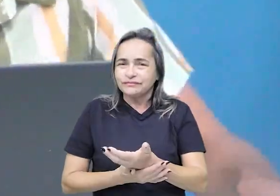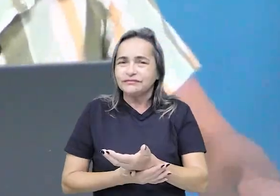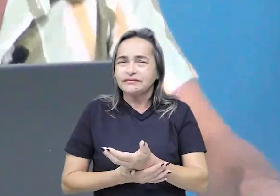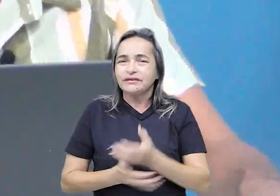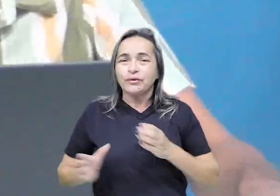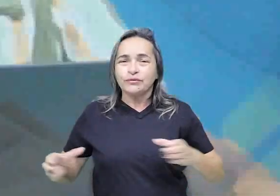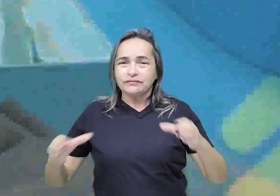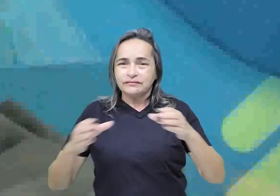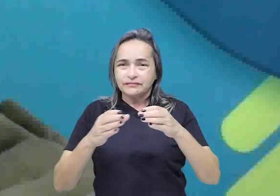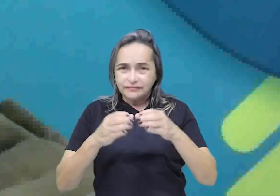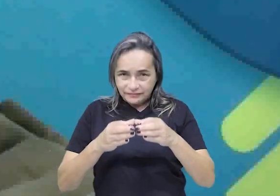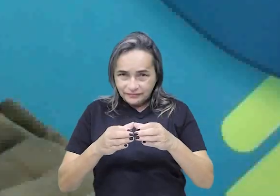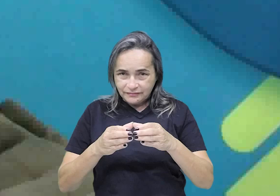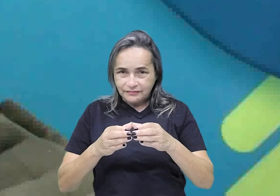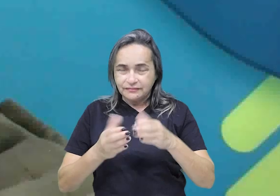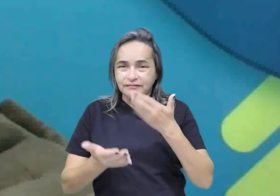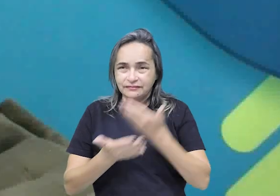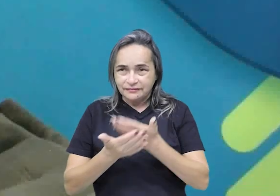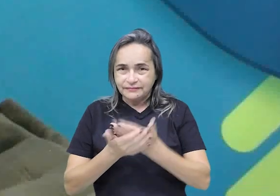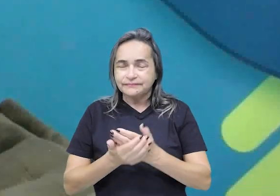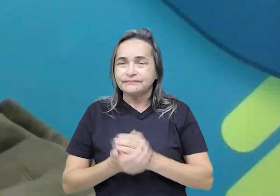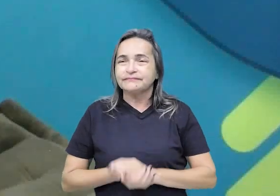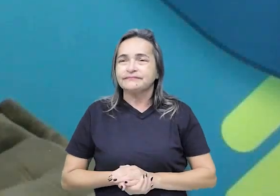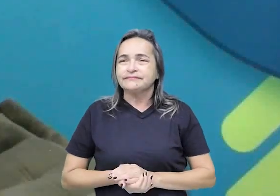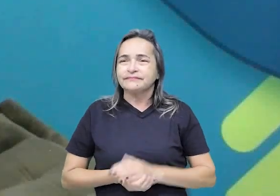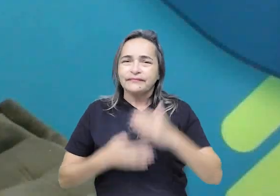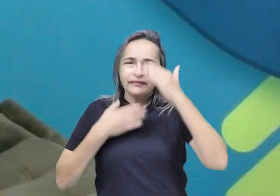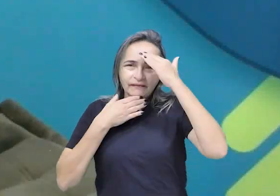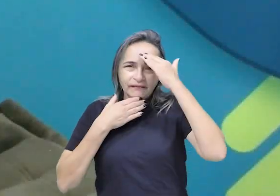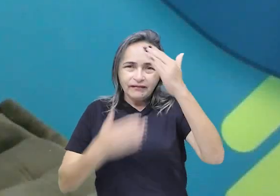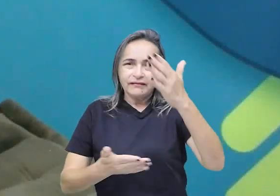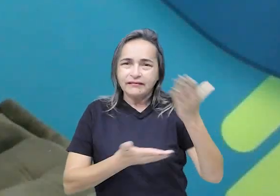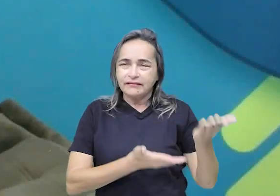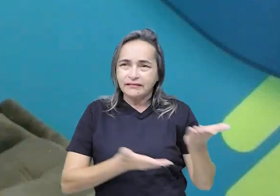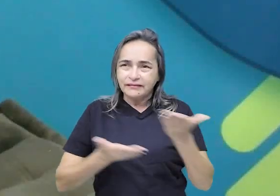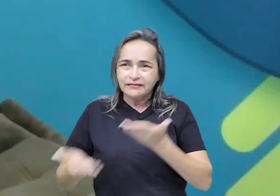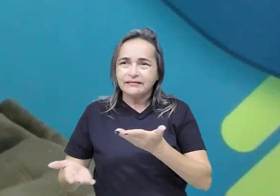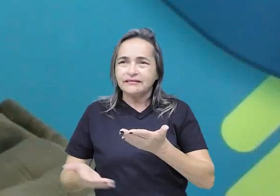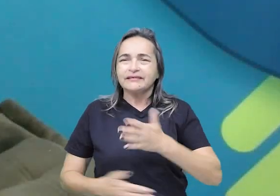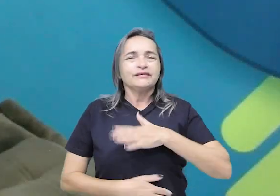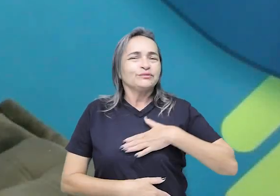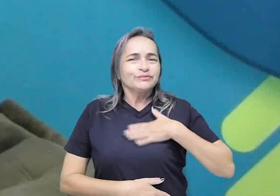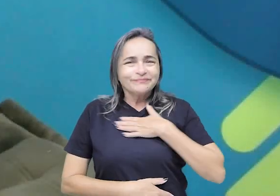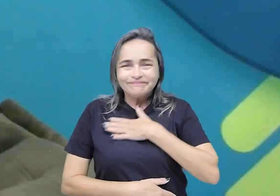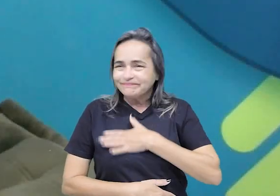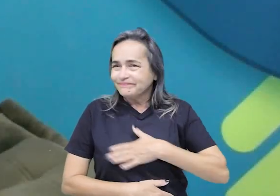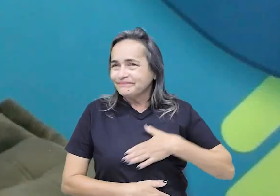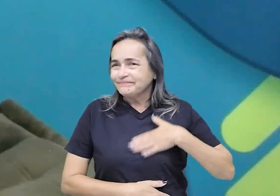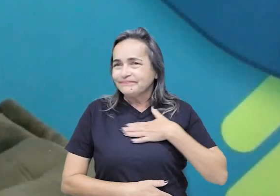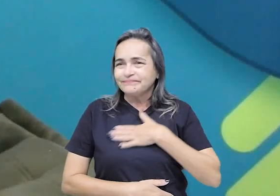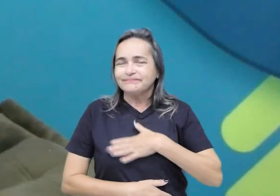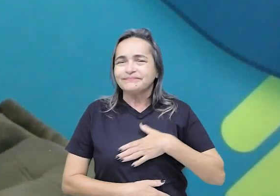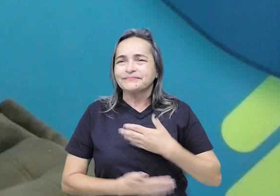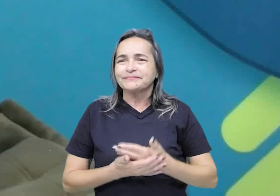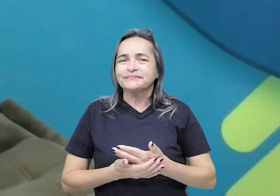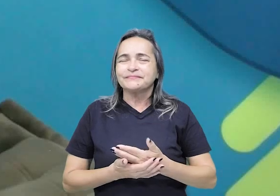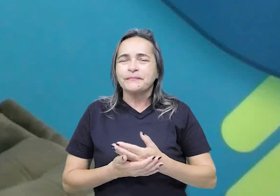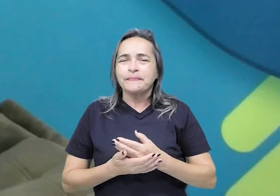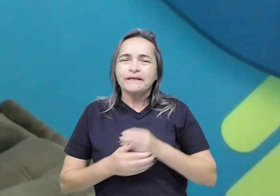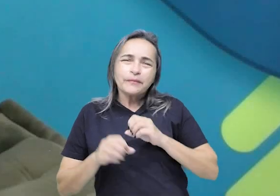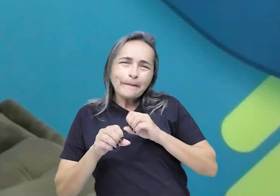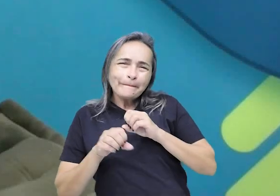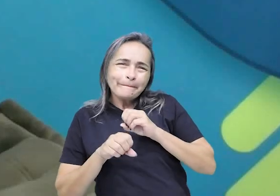e comunidade escolar. Pronto, eu quero aqui agradecer o convite. Eu gosto muito, muito, muito de